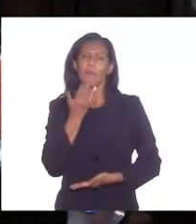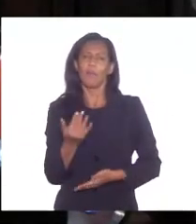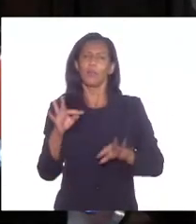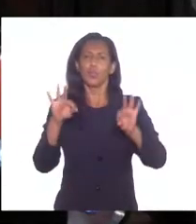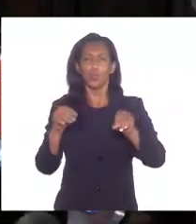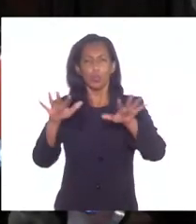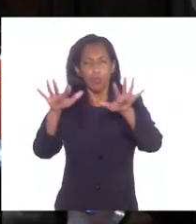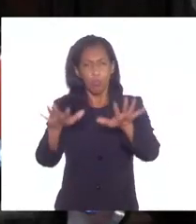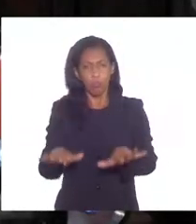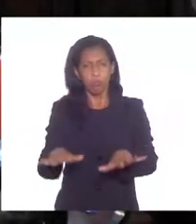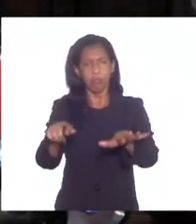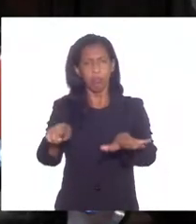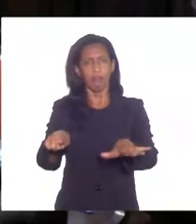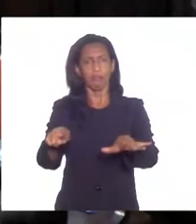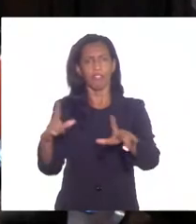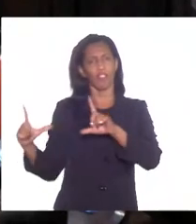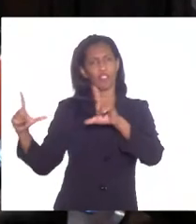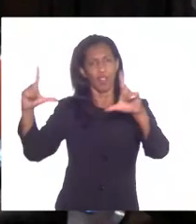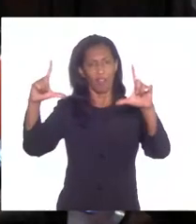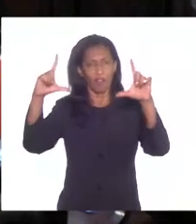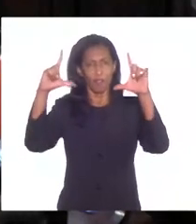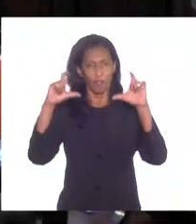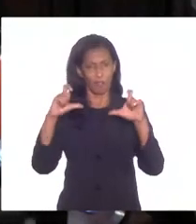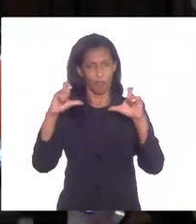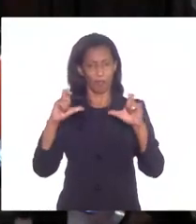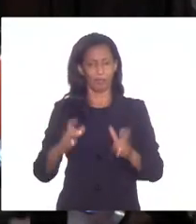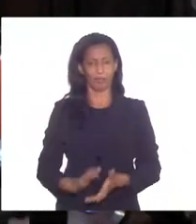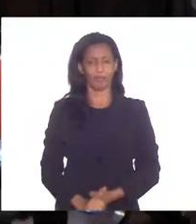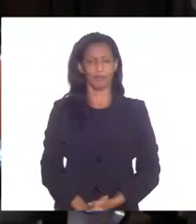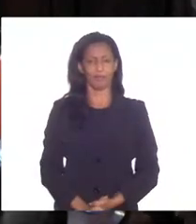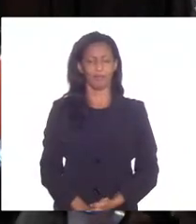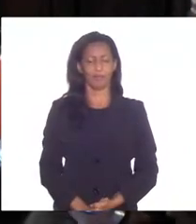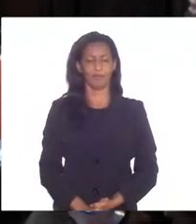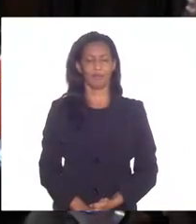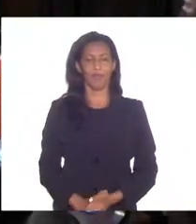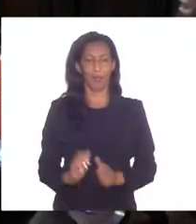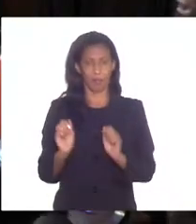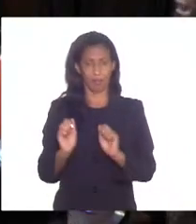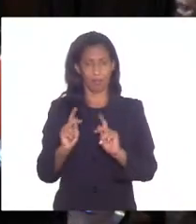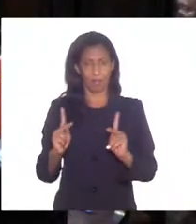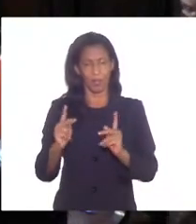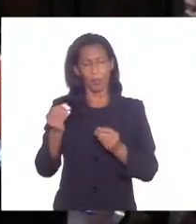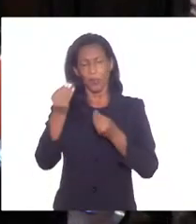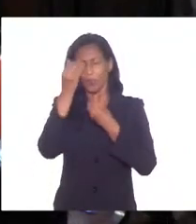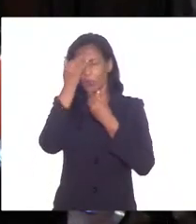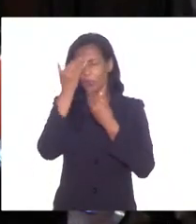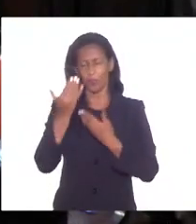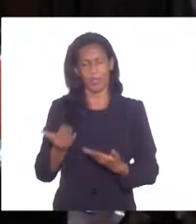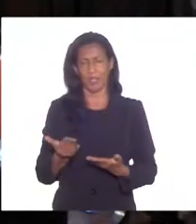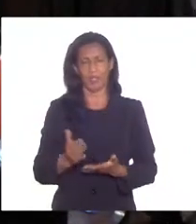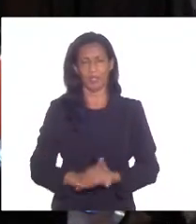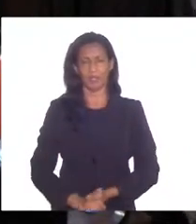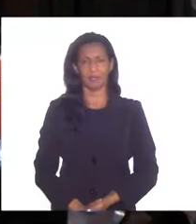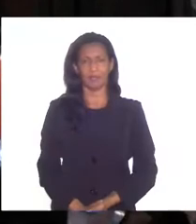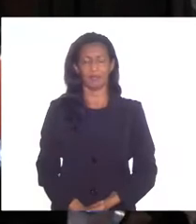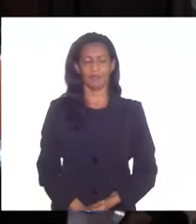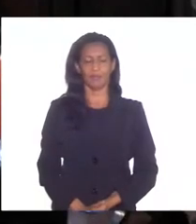possam ficar aqui, que é para a gente tirar uma fotografia. Ok? Muito obrigado.